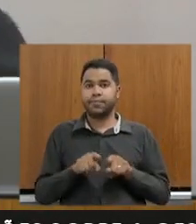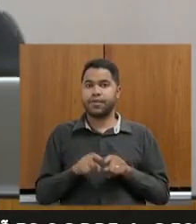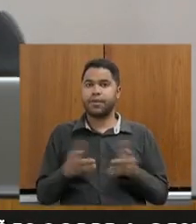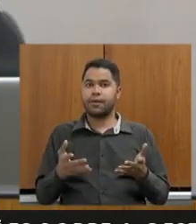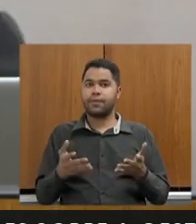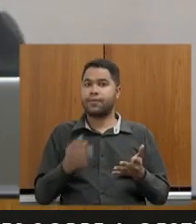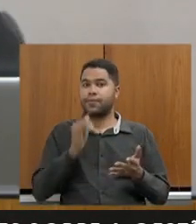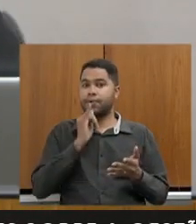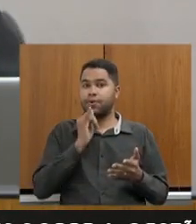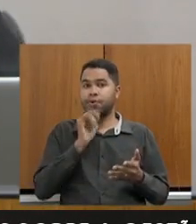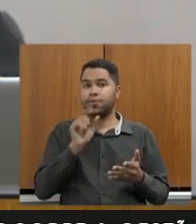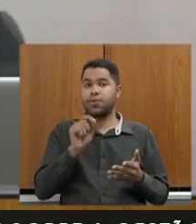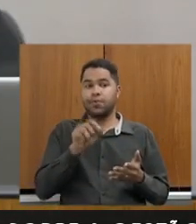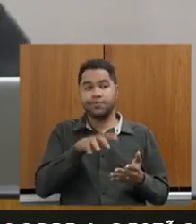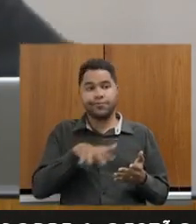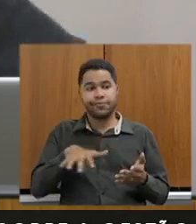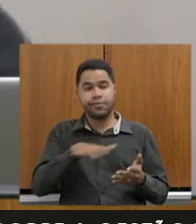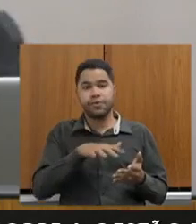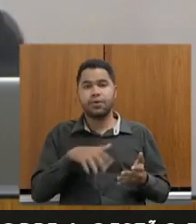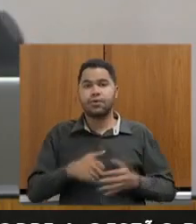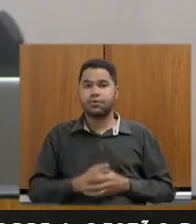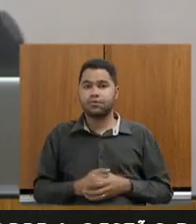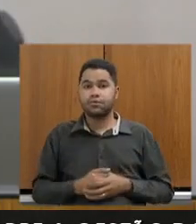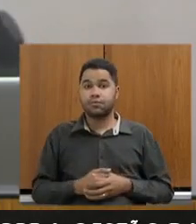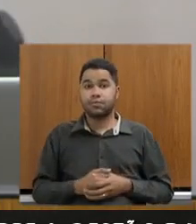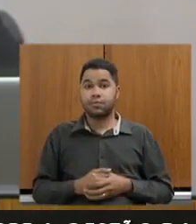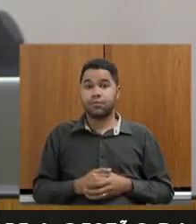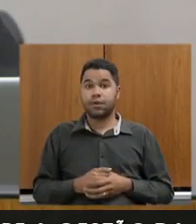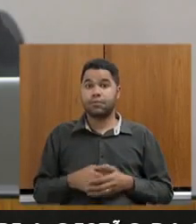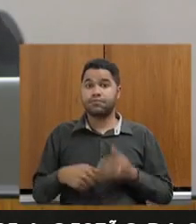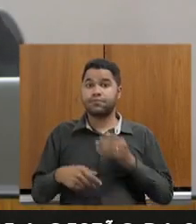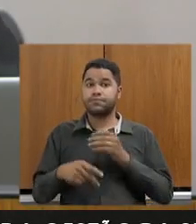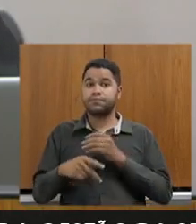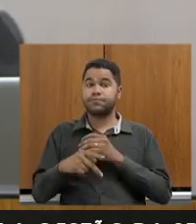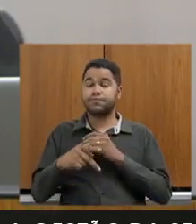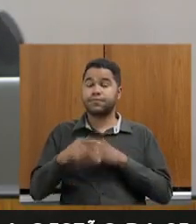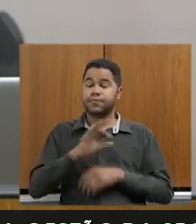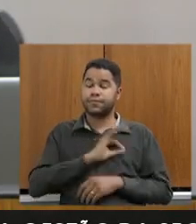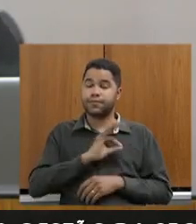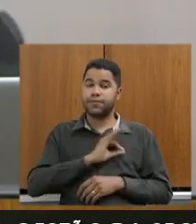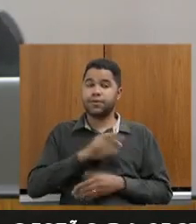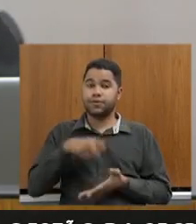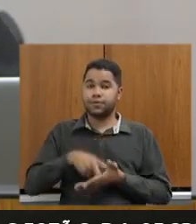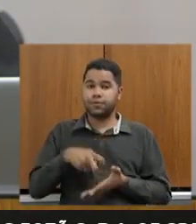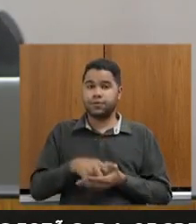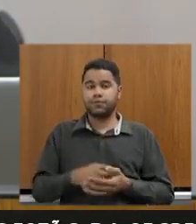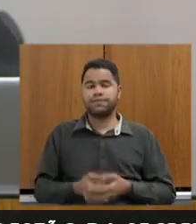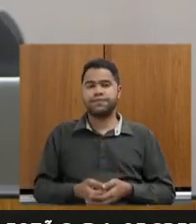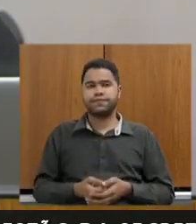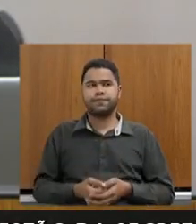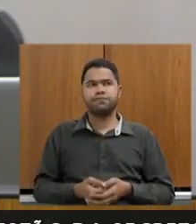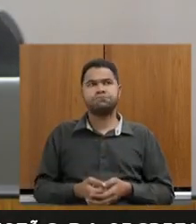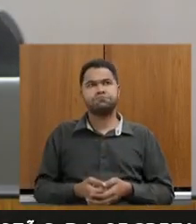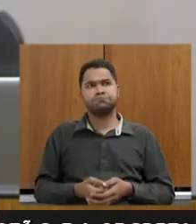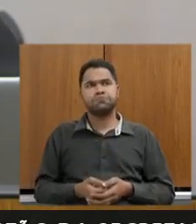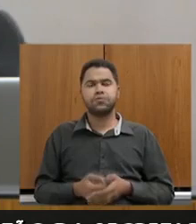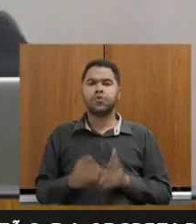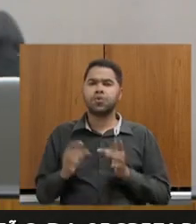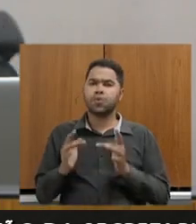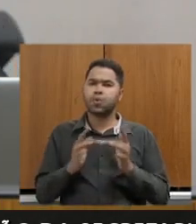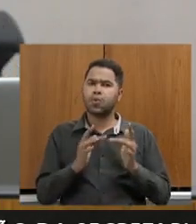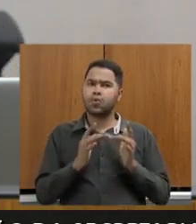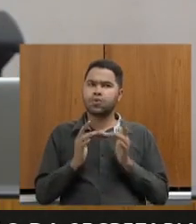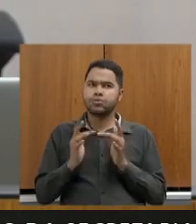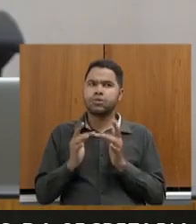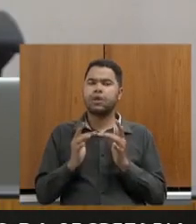por exemplo nos alojamentos em da polícia penal e o deve ter feito um contato